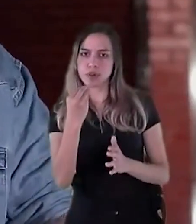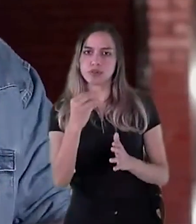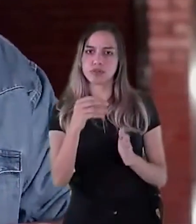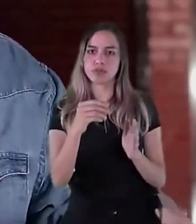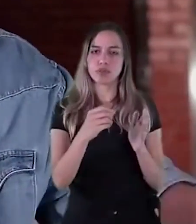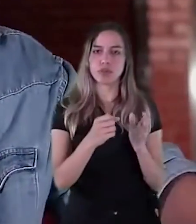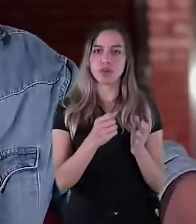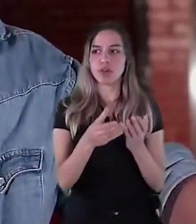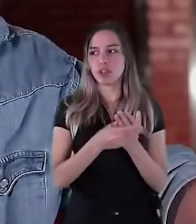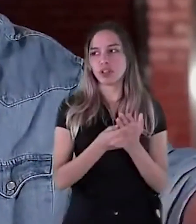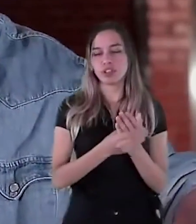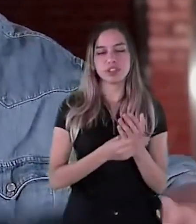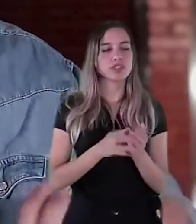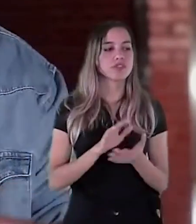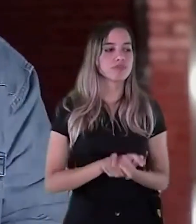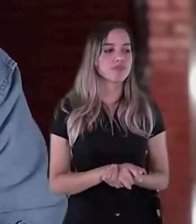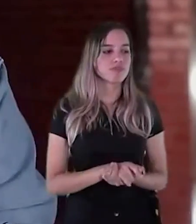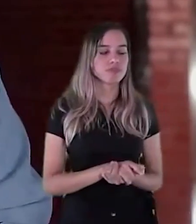falei.